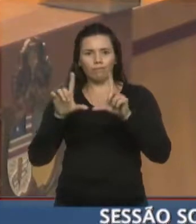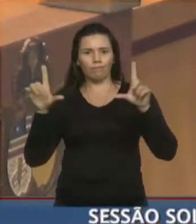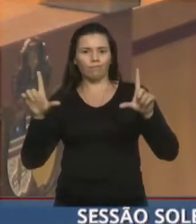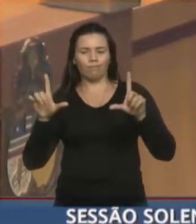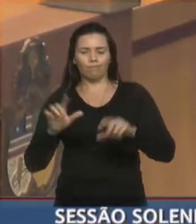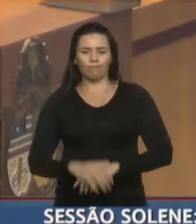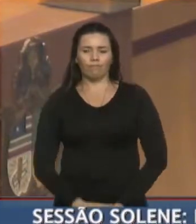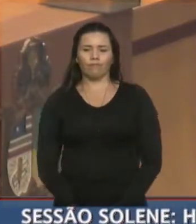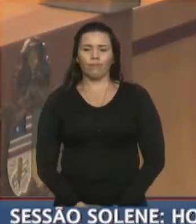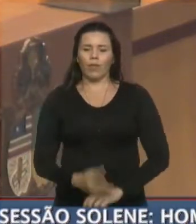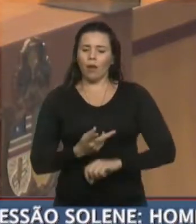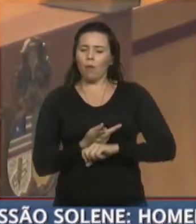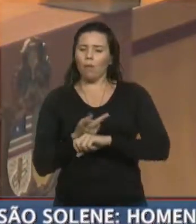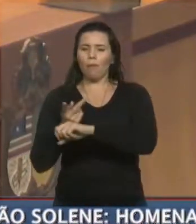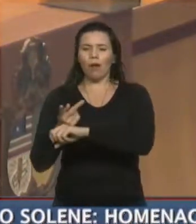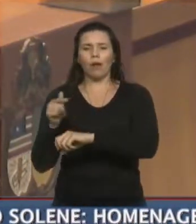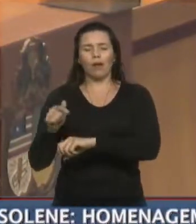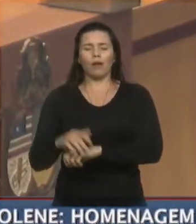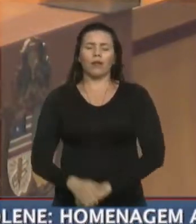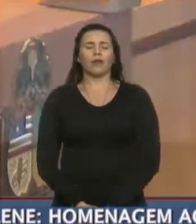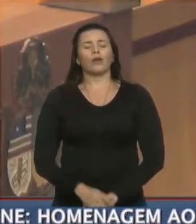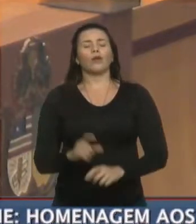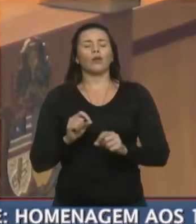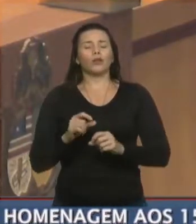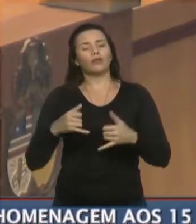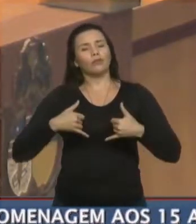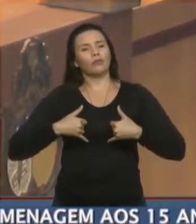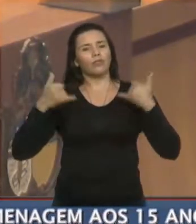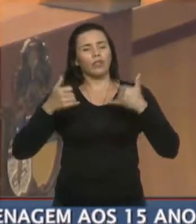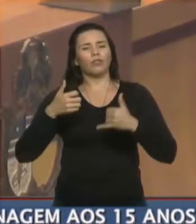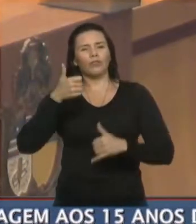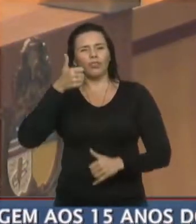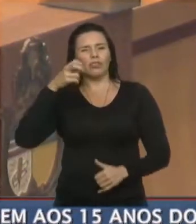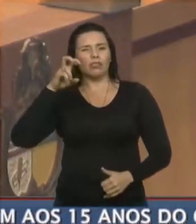Perícias para a Criança e Adolescente, CPTCA.